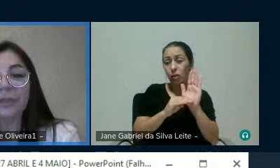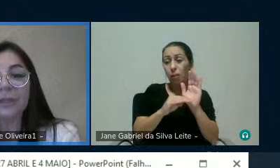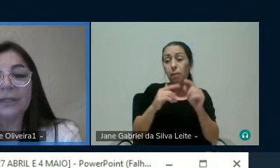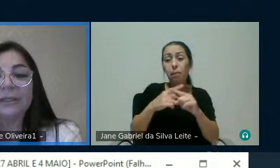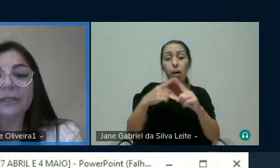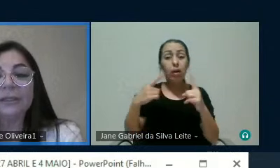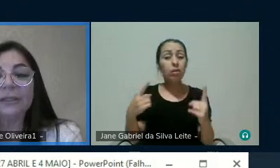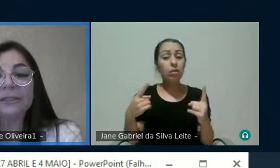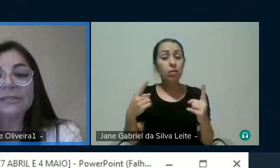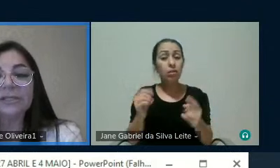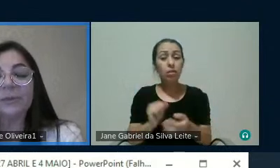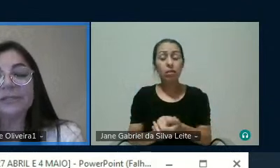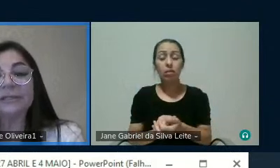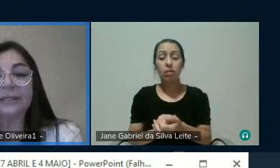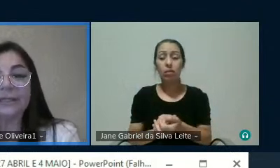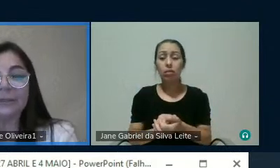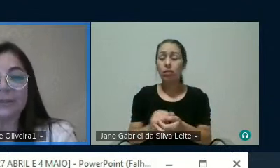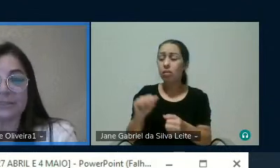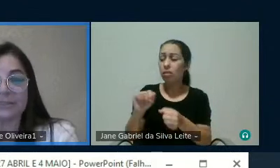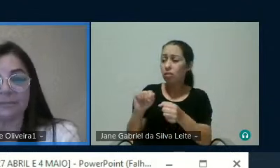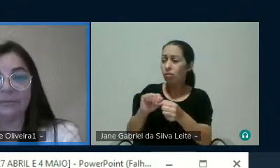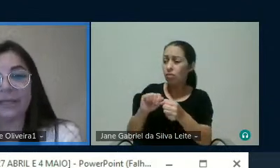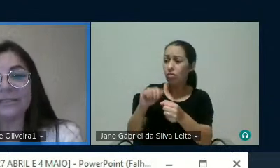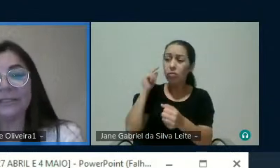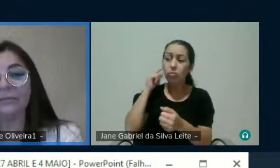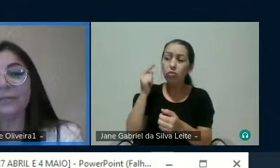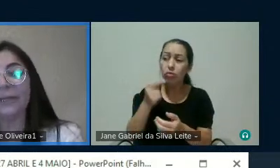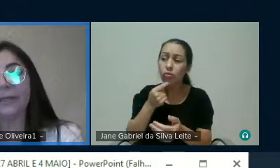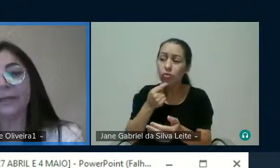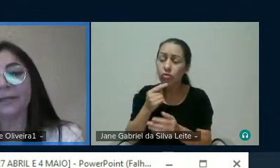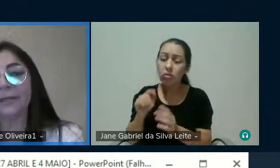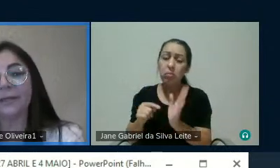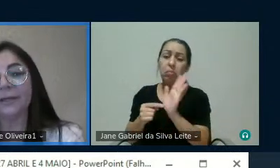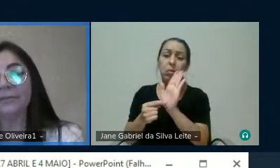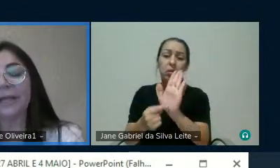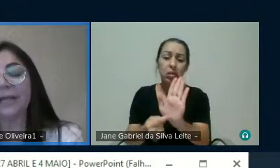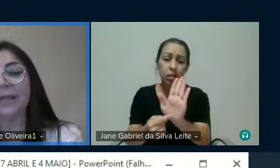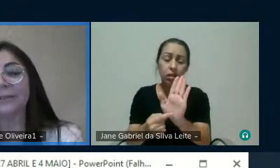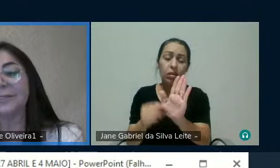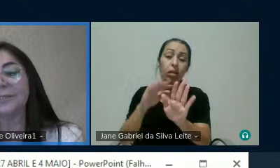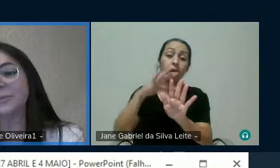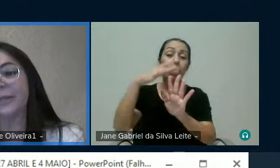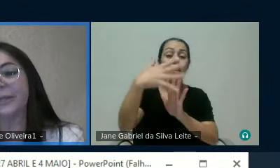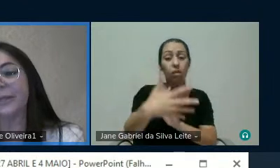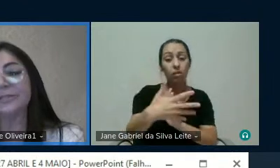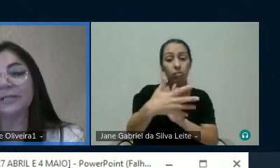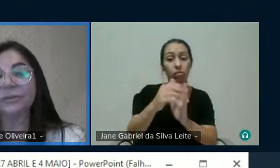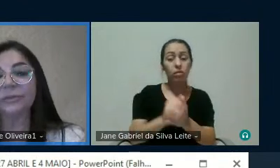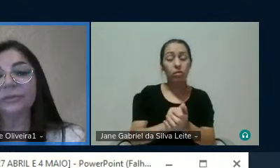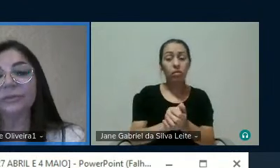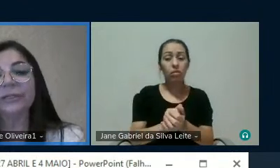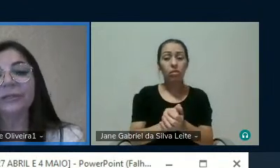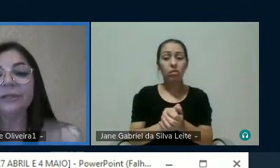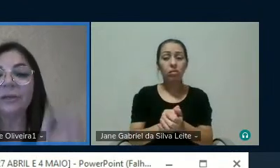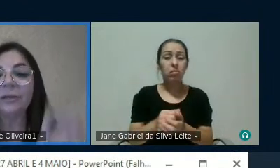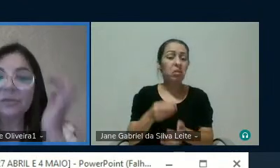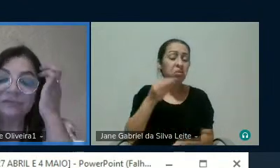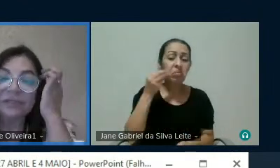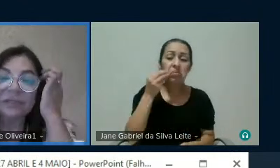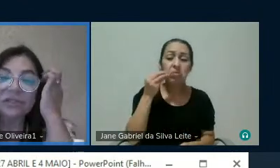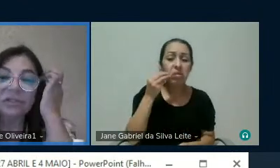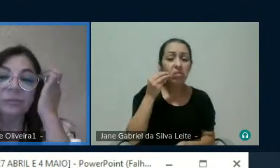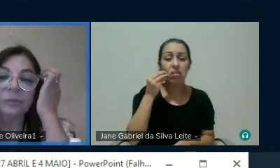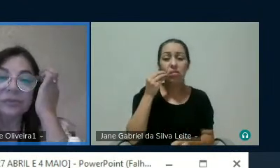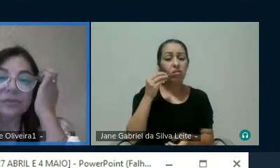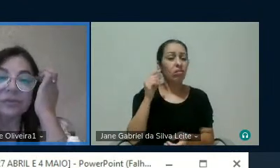surdo e seja apresentada em Libras, mas que não traga nada sobre a experiência do ser surdo e não tenha o